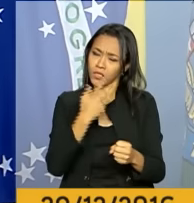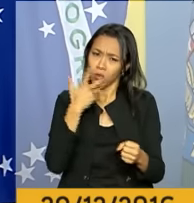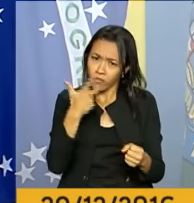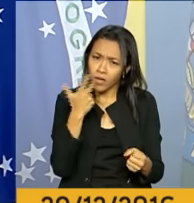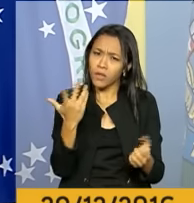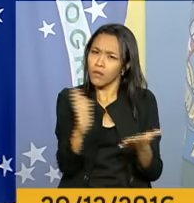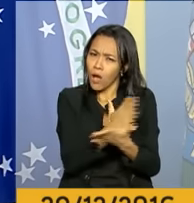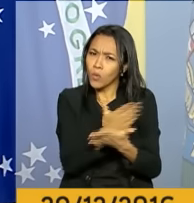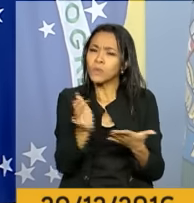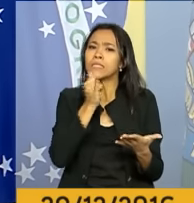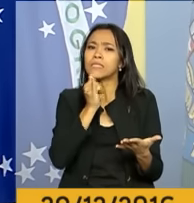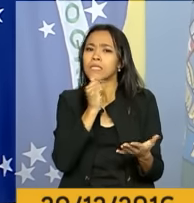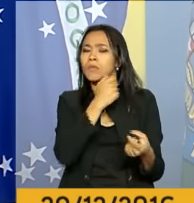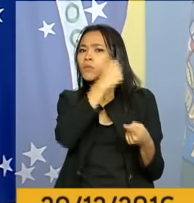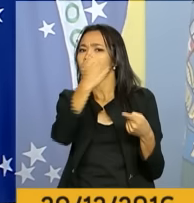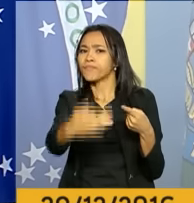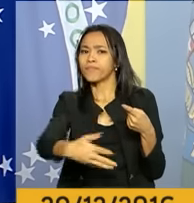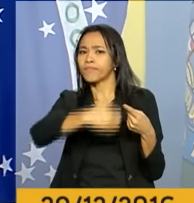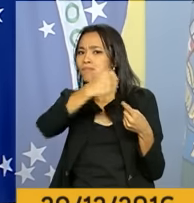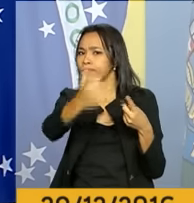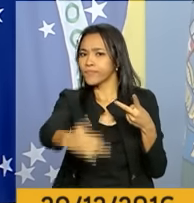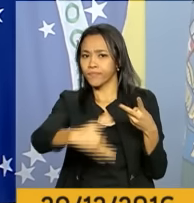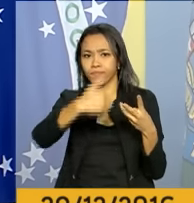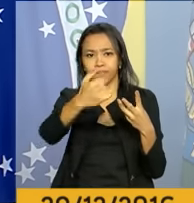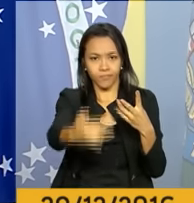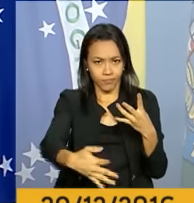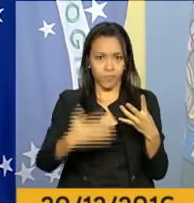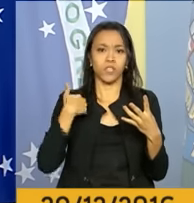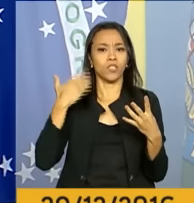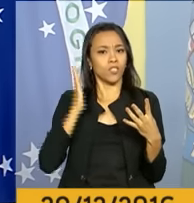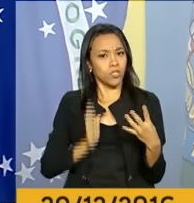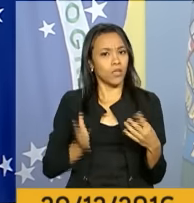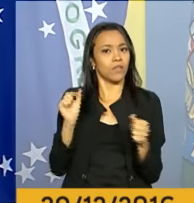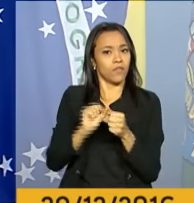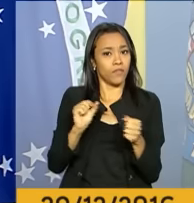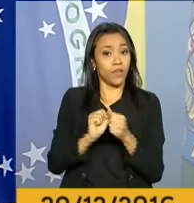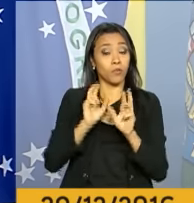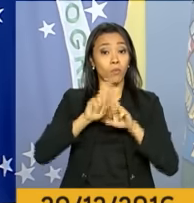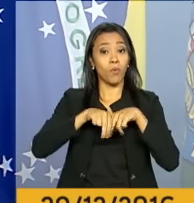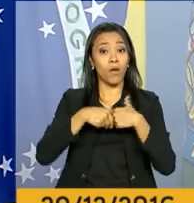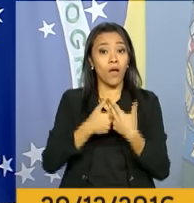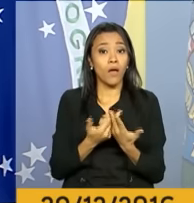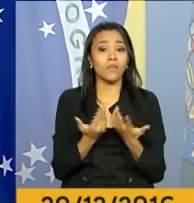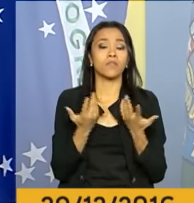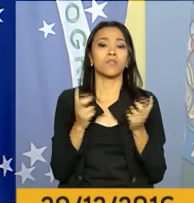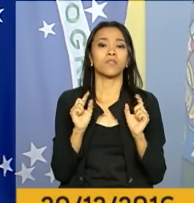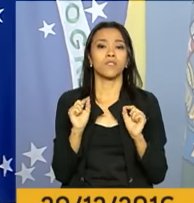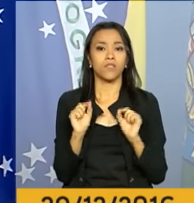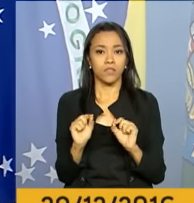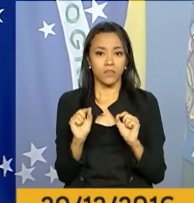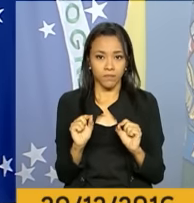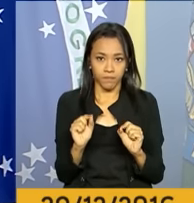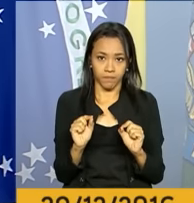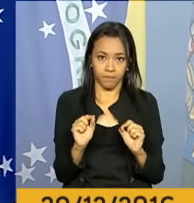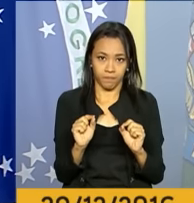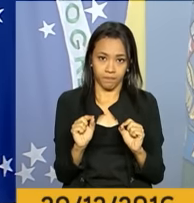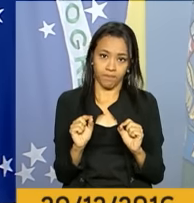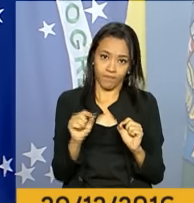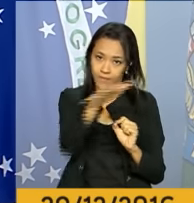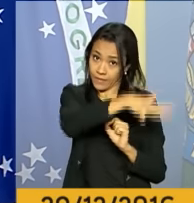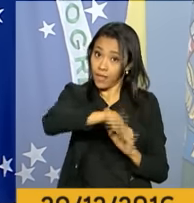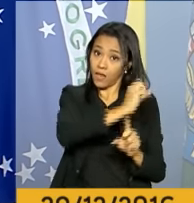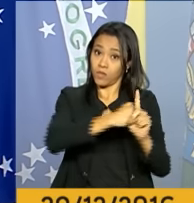alguns exemplos daquilo que vem sendo feito também com essa padronagem digamos assim de nível eh